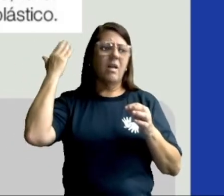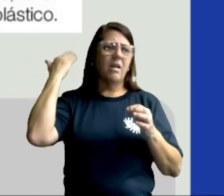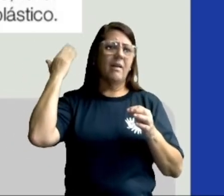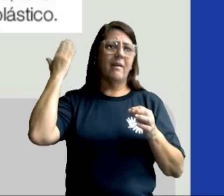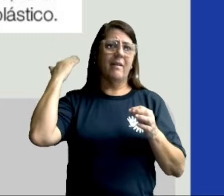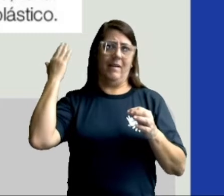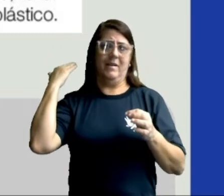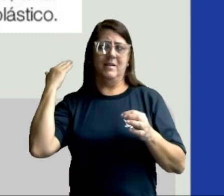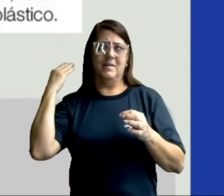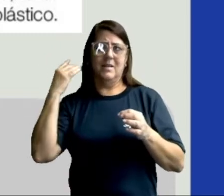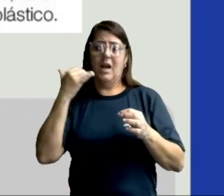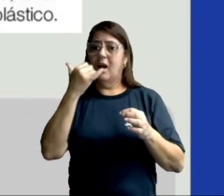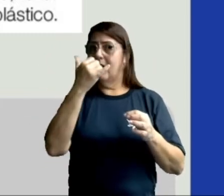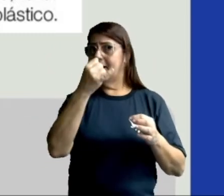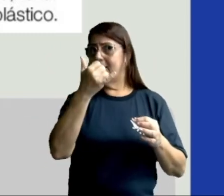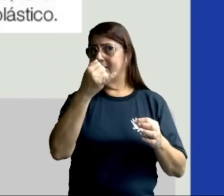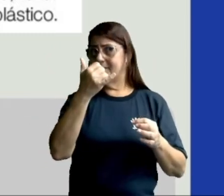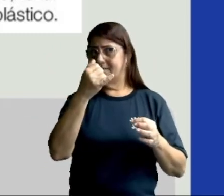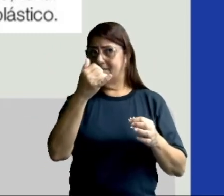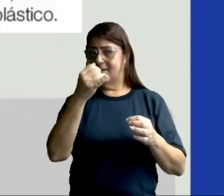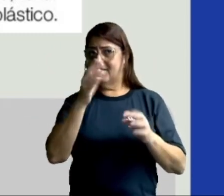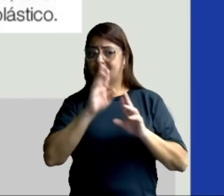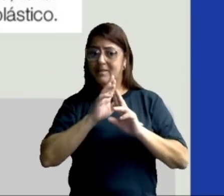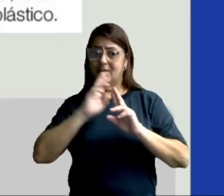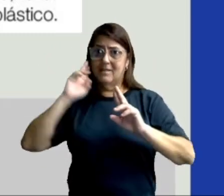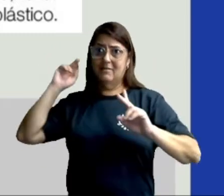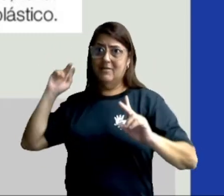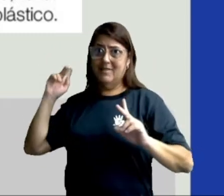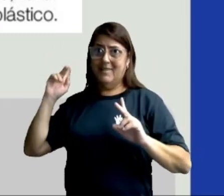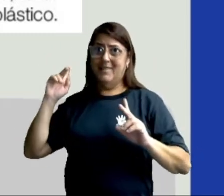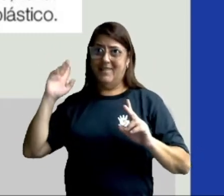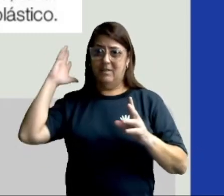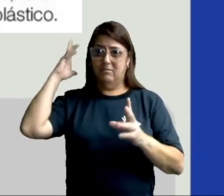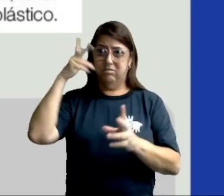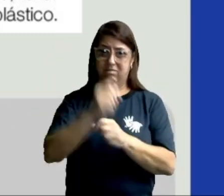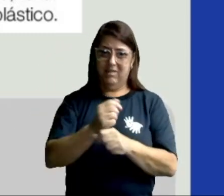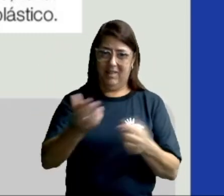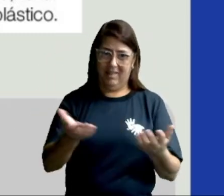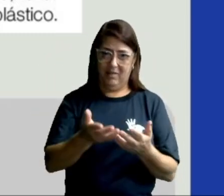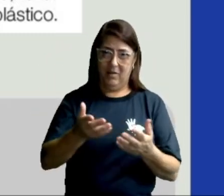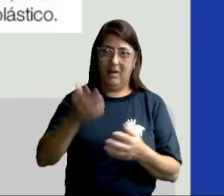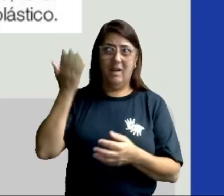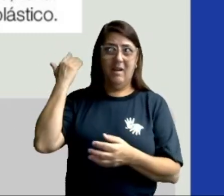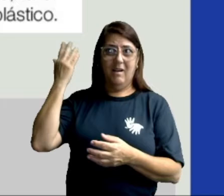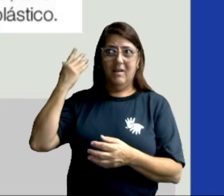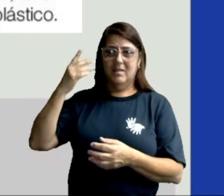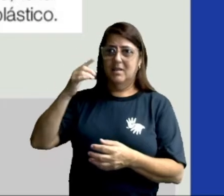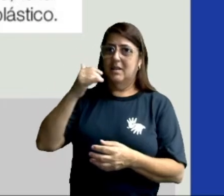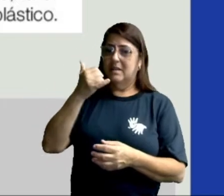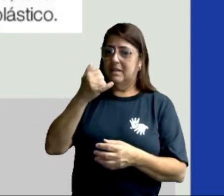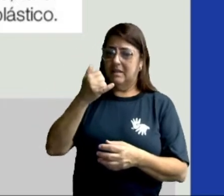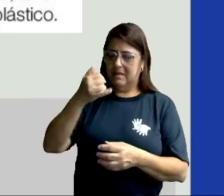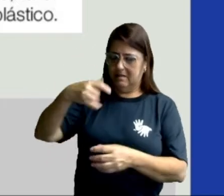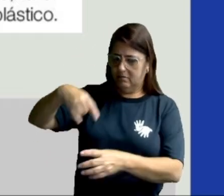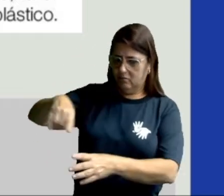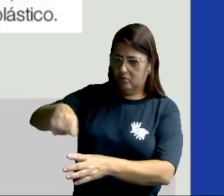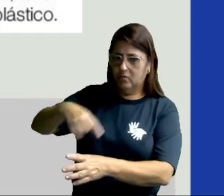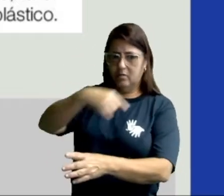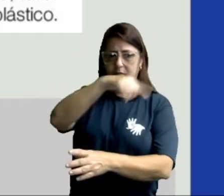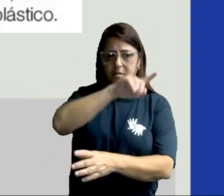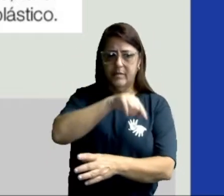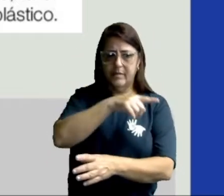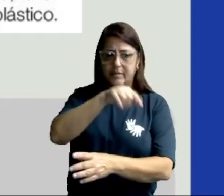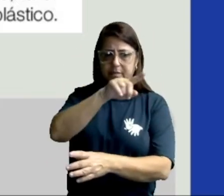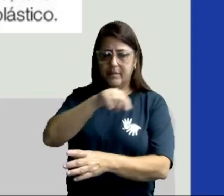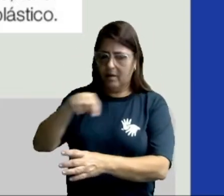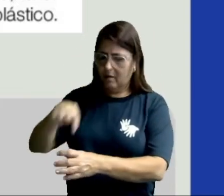as canetas eram feitas de pena. A gente pegava a peninha, melava lá na tintinha e escrevia. Na